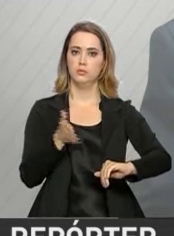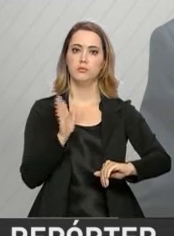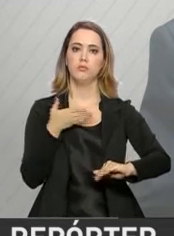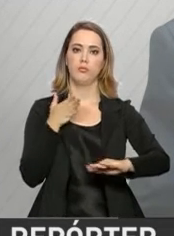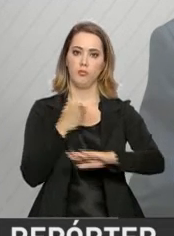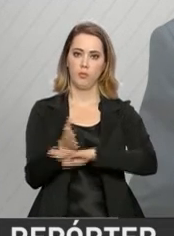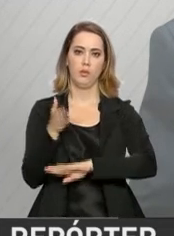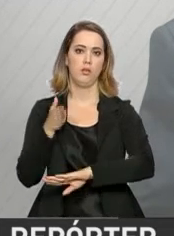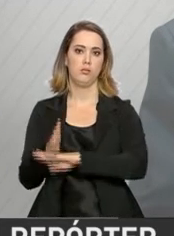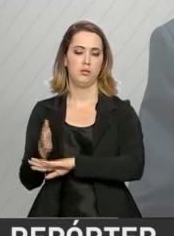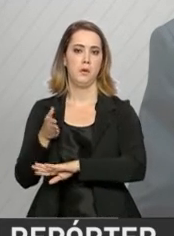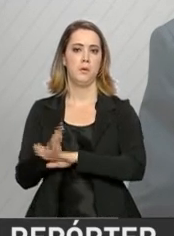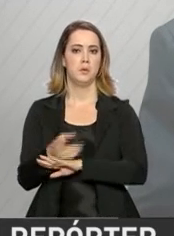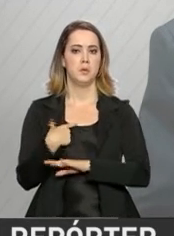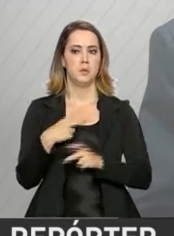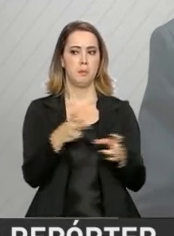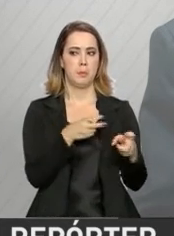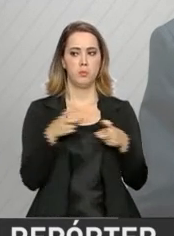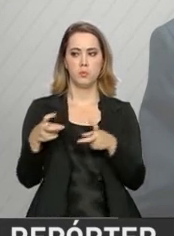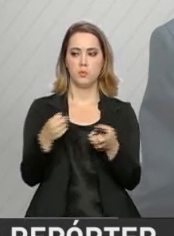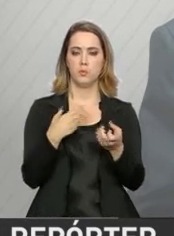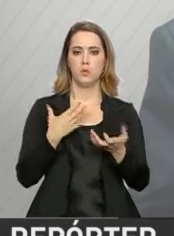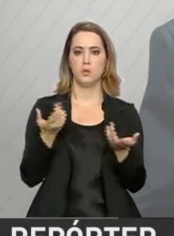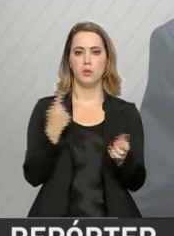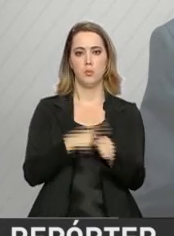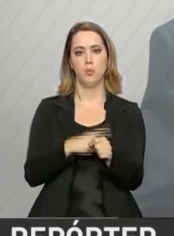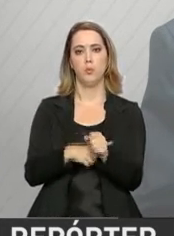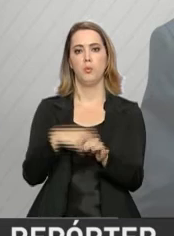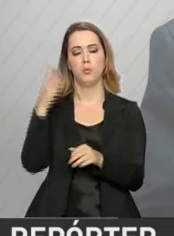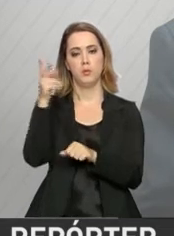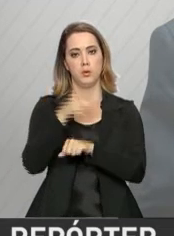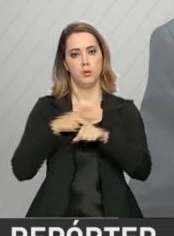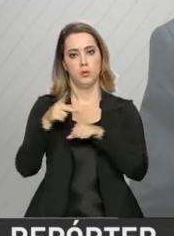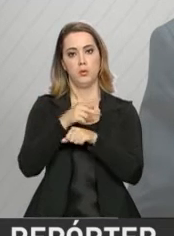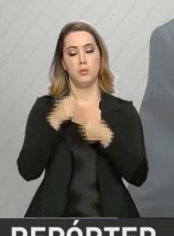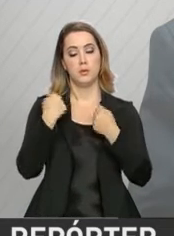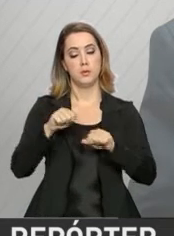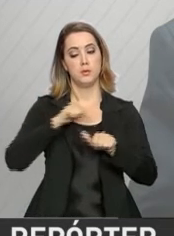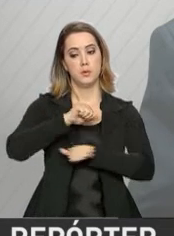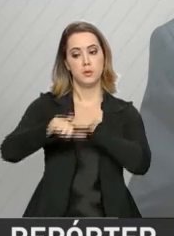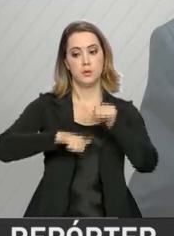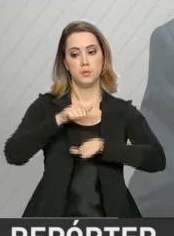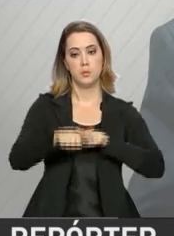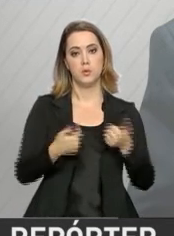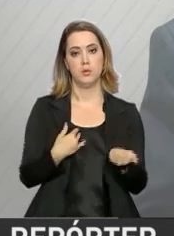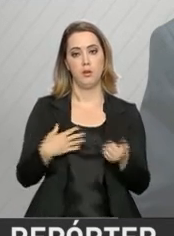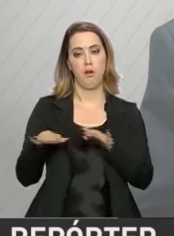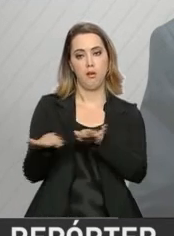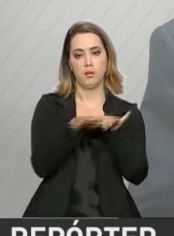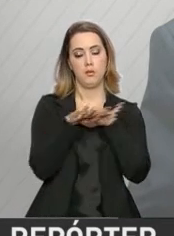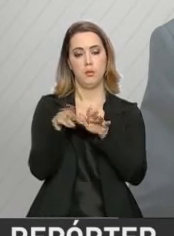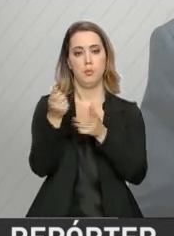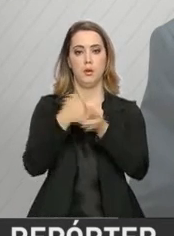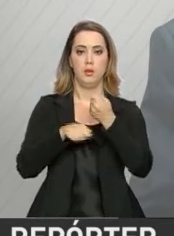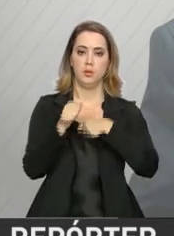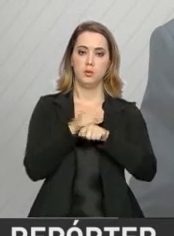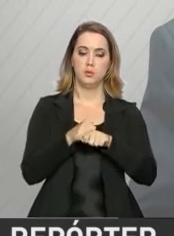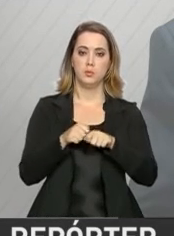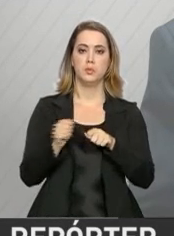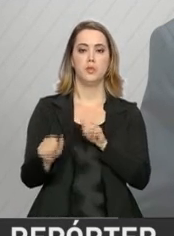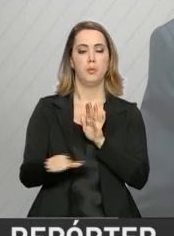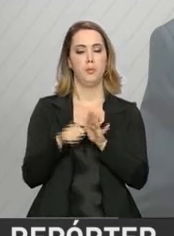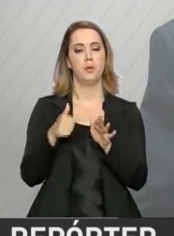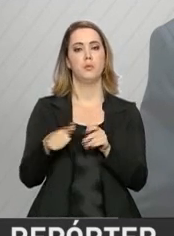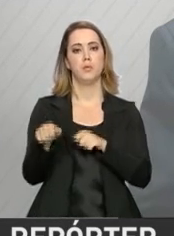sensível a situação do país e as necessidades de reforma que o país precisa. Não só para estabilizar a economia, tá? Em primeiro